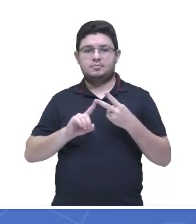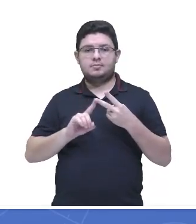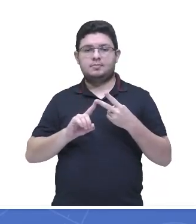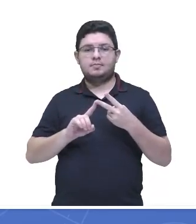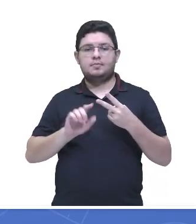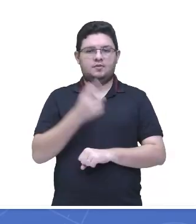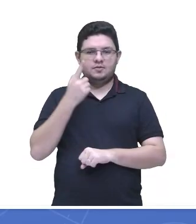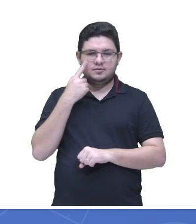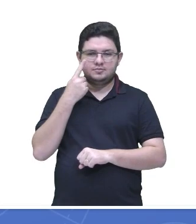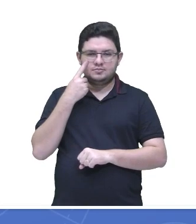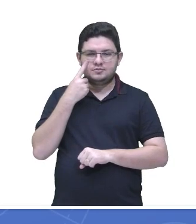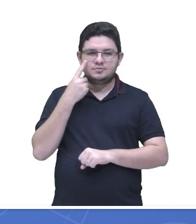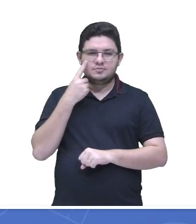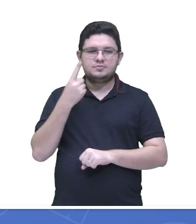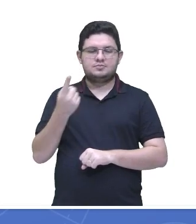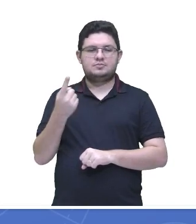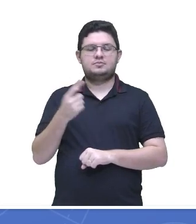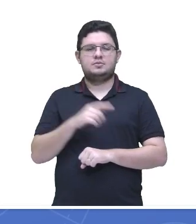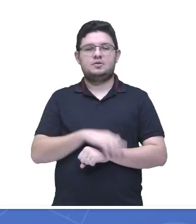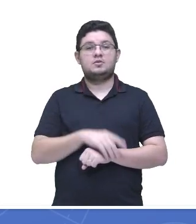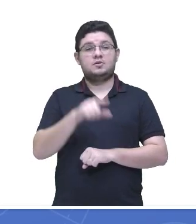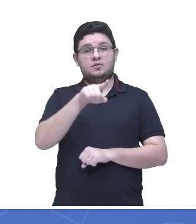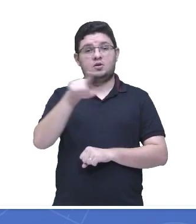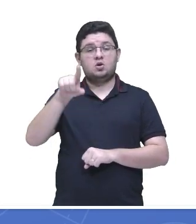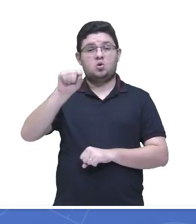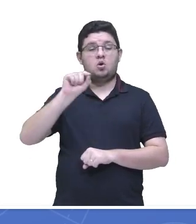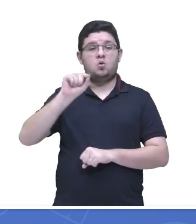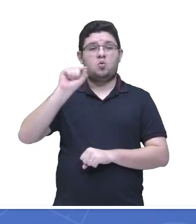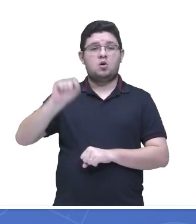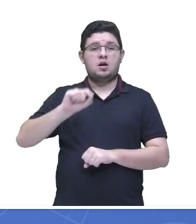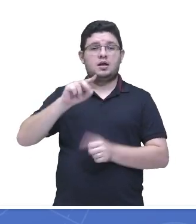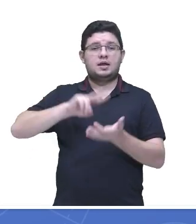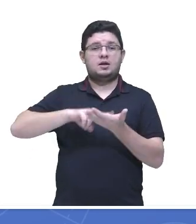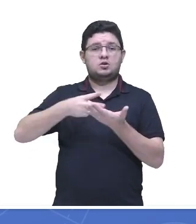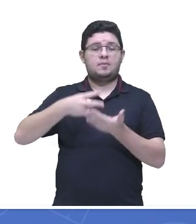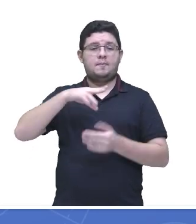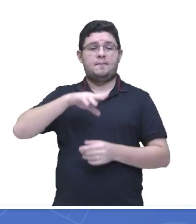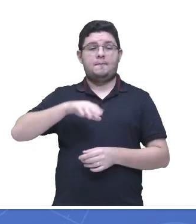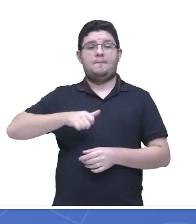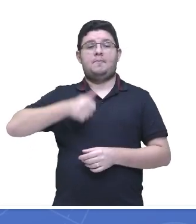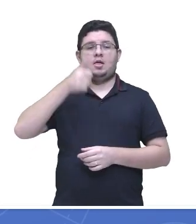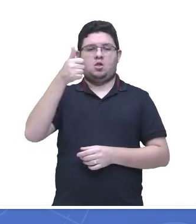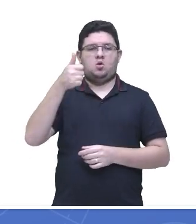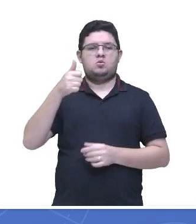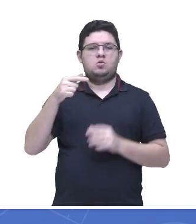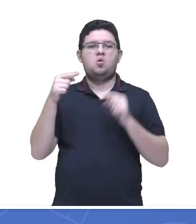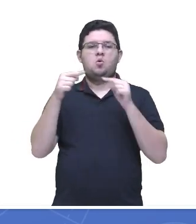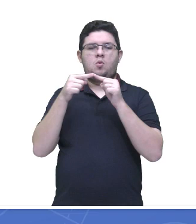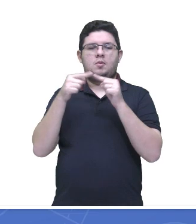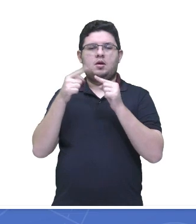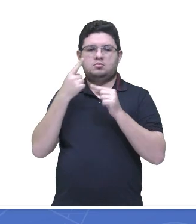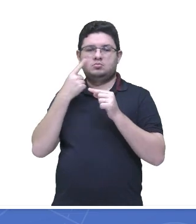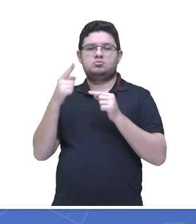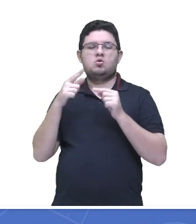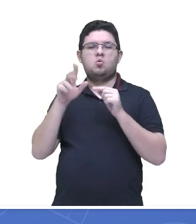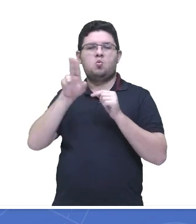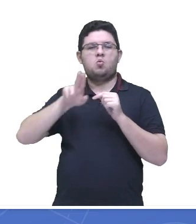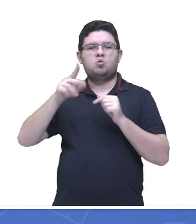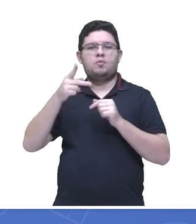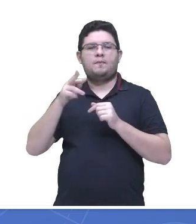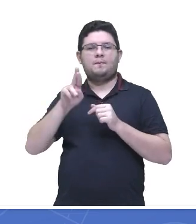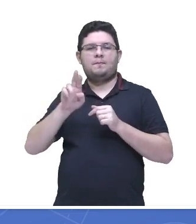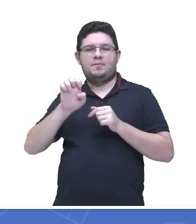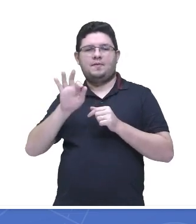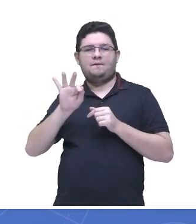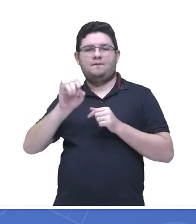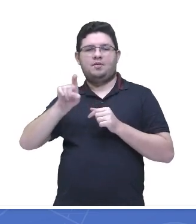A, ok? Vocês deveriam escolher a melhor tradução para as palavras formadas a partir dos prefixos a seguir, né? Então eu